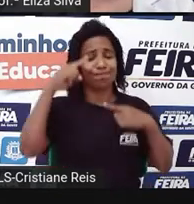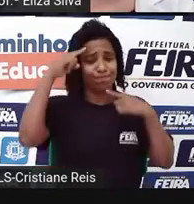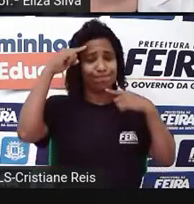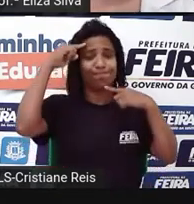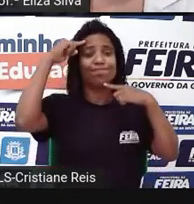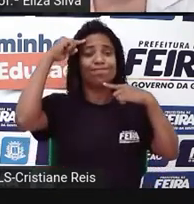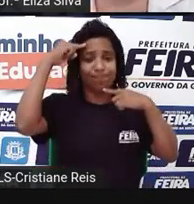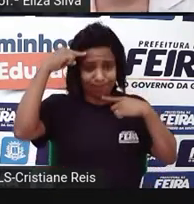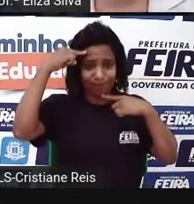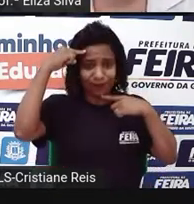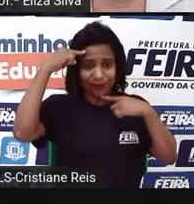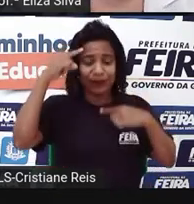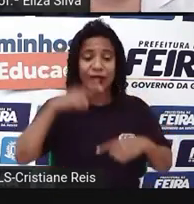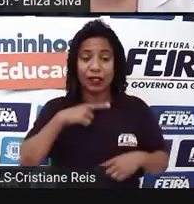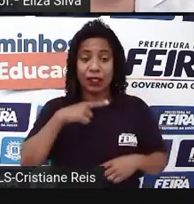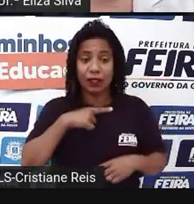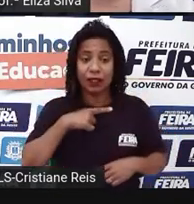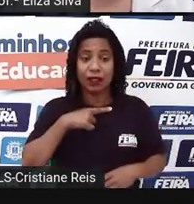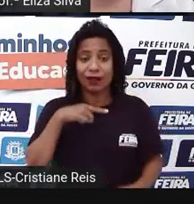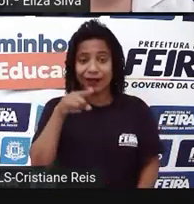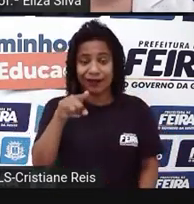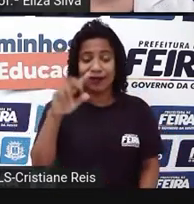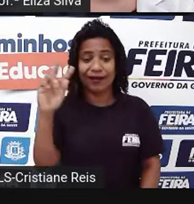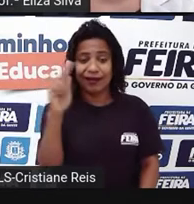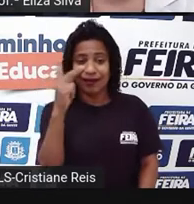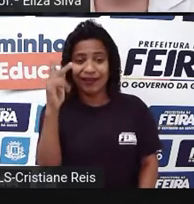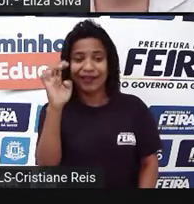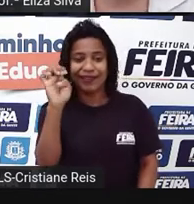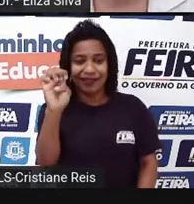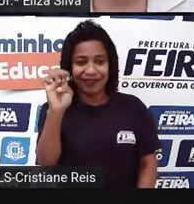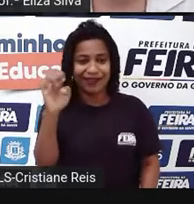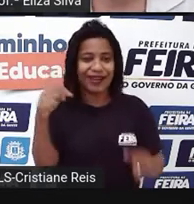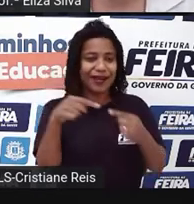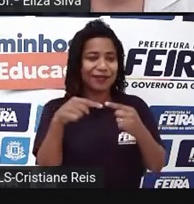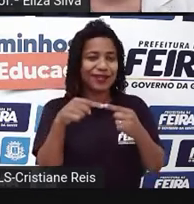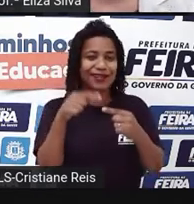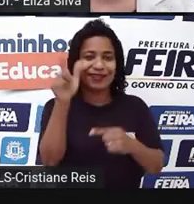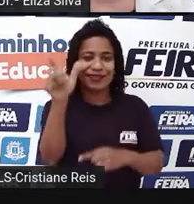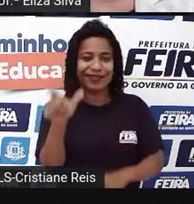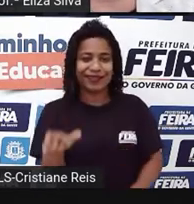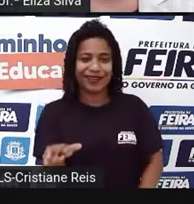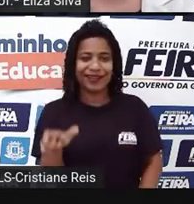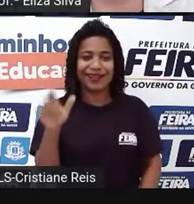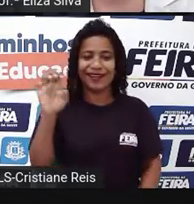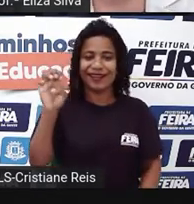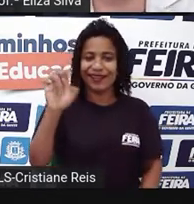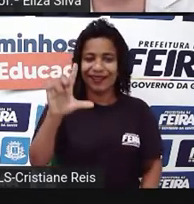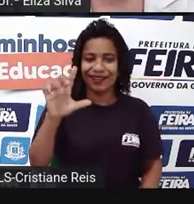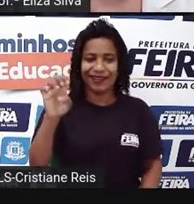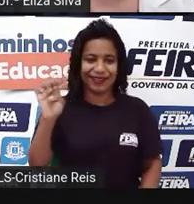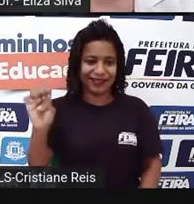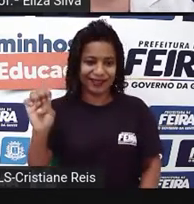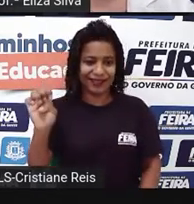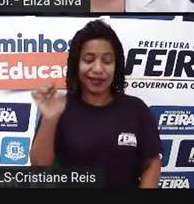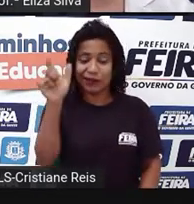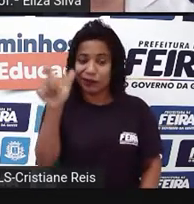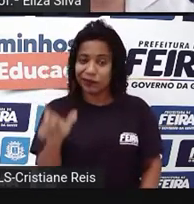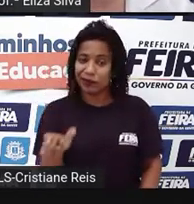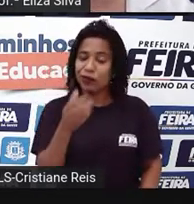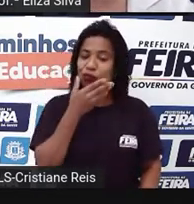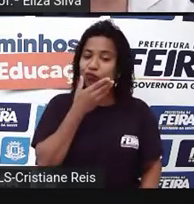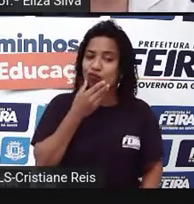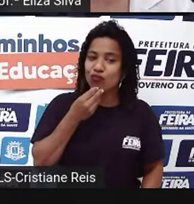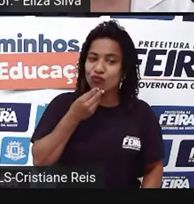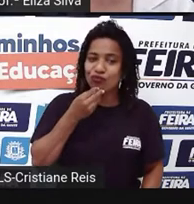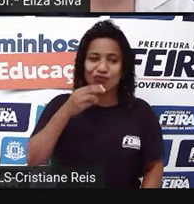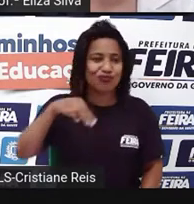He significa ele, né? É o pronome pessoal, correspondente ao sujeito da frase quando ele for